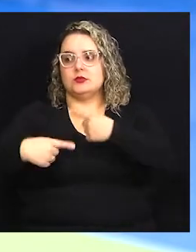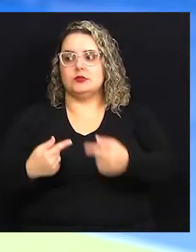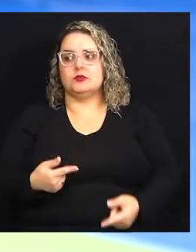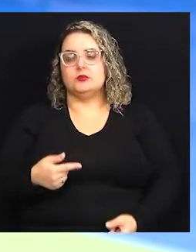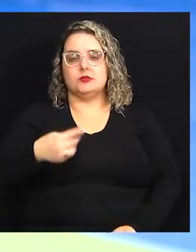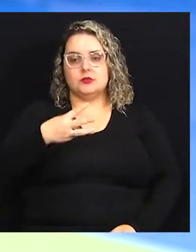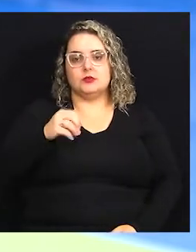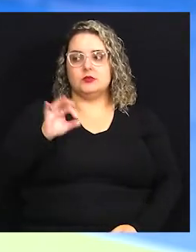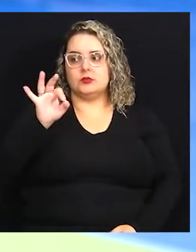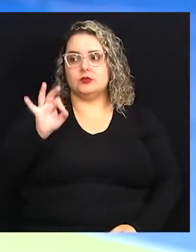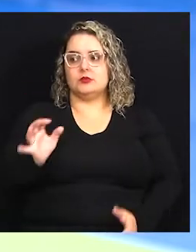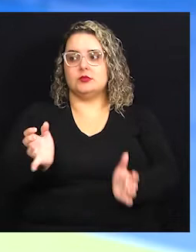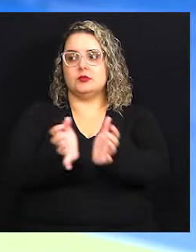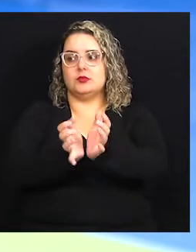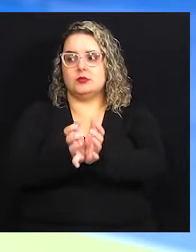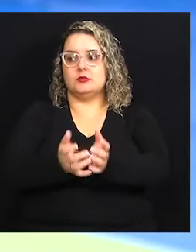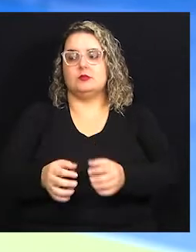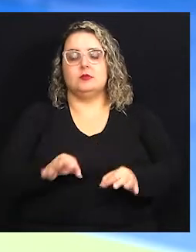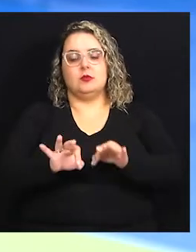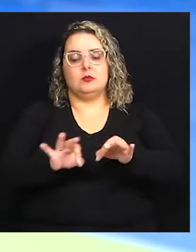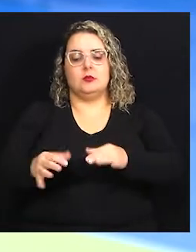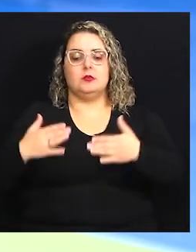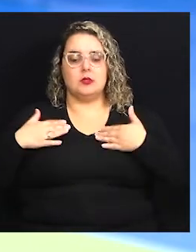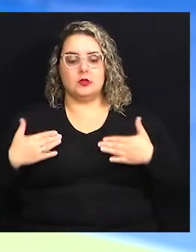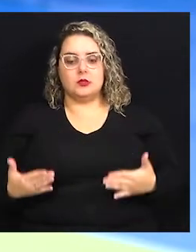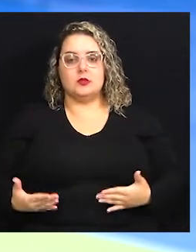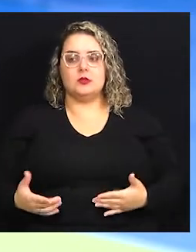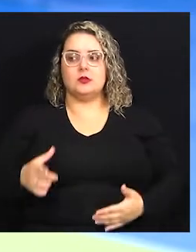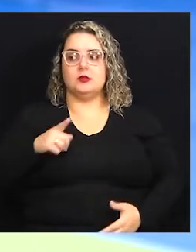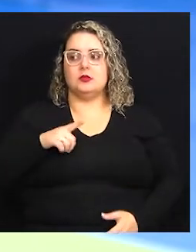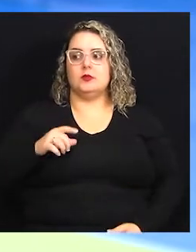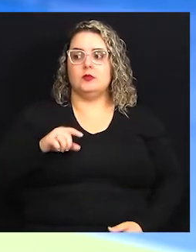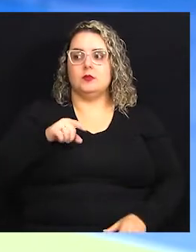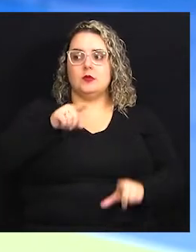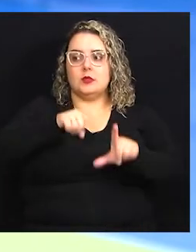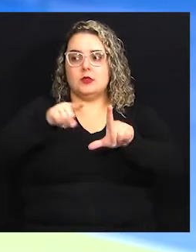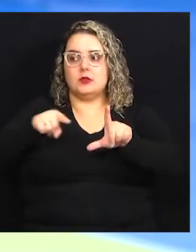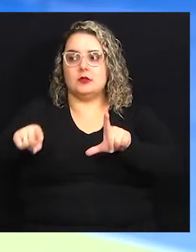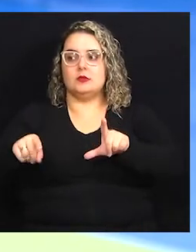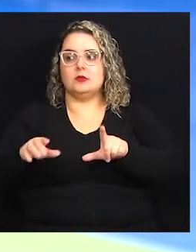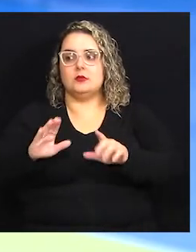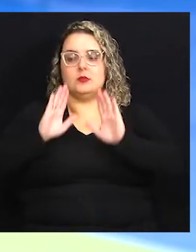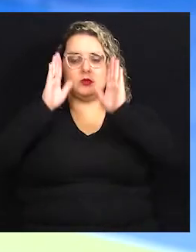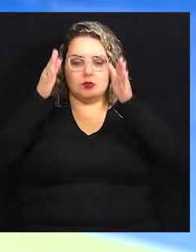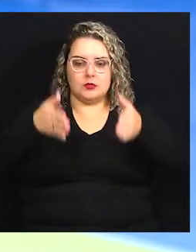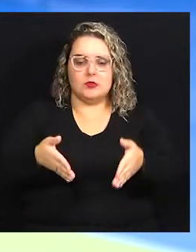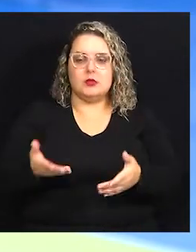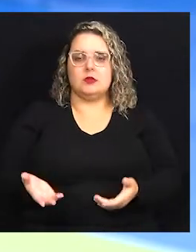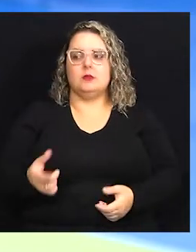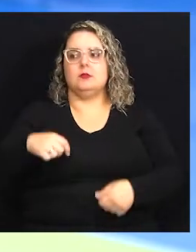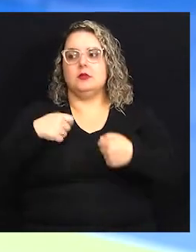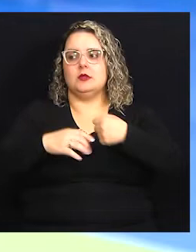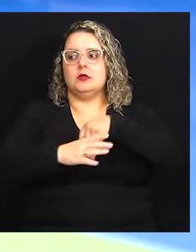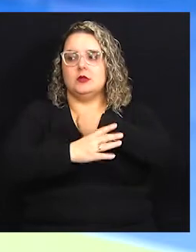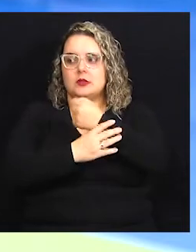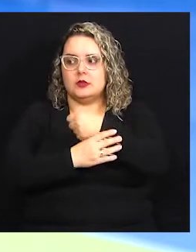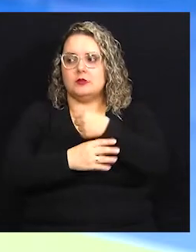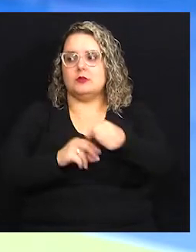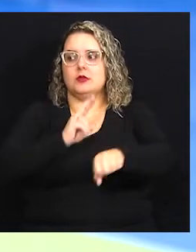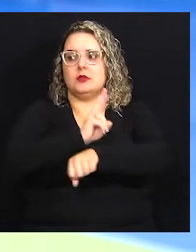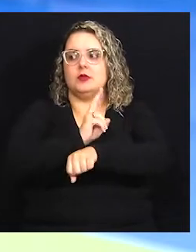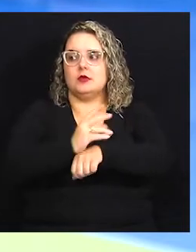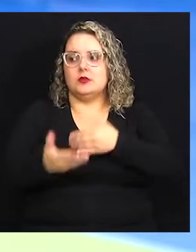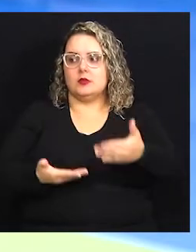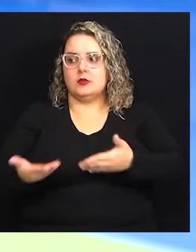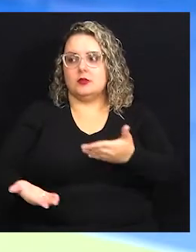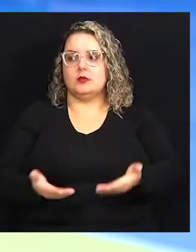para comissão técnica. Você tem que ter um preparador físico, você tem que ter um estatístico, que é para analisar os jogos, você tem que ter um fisioterapeuta para cuidar das jogadoras, da lesão